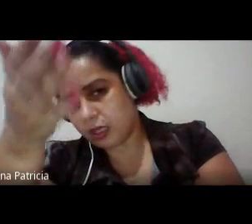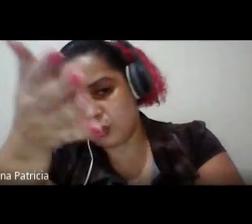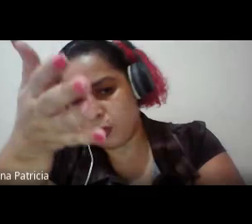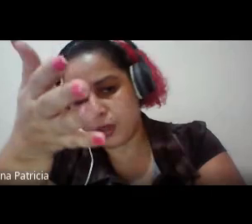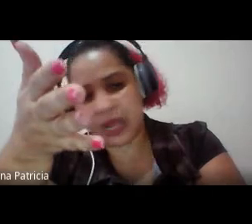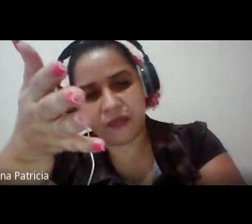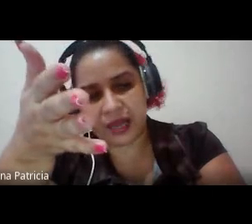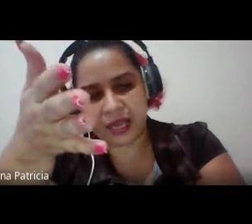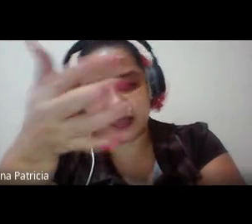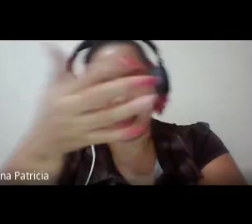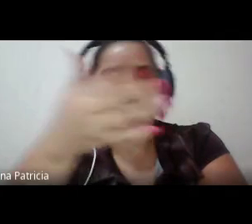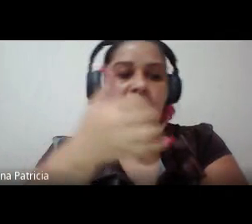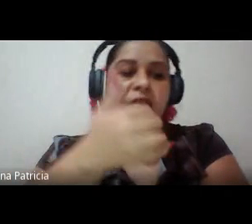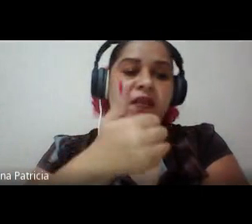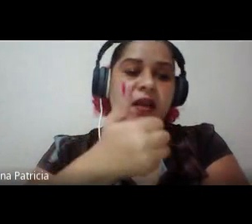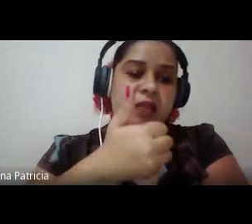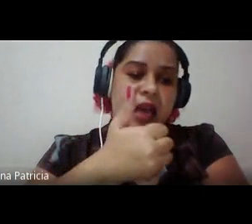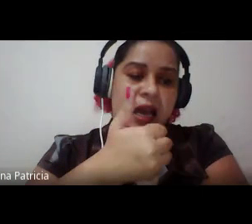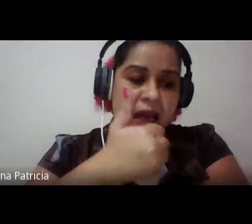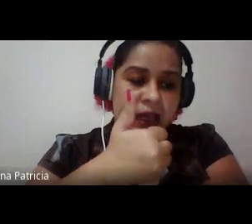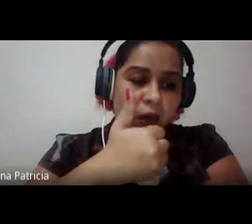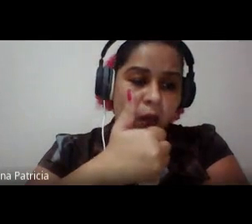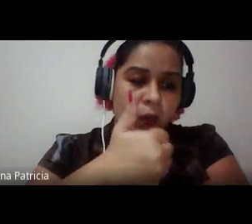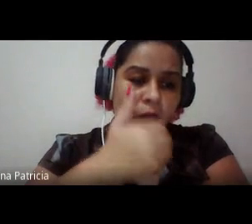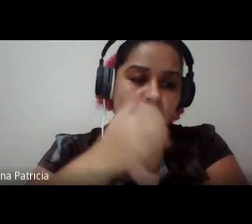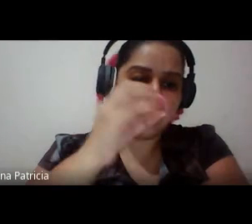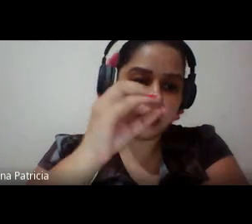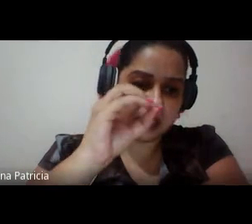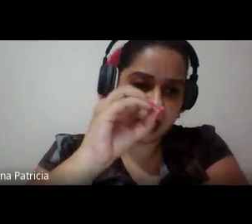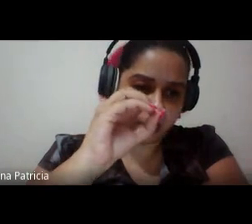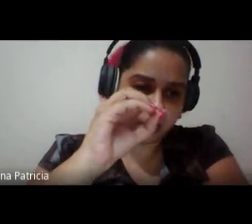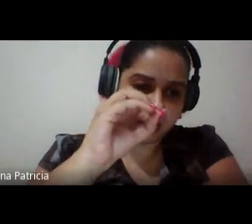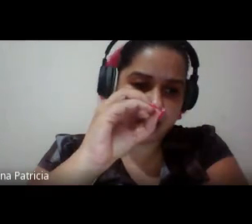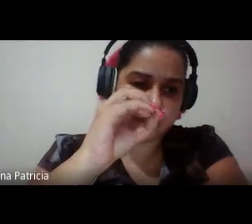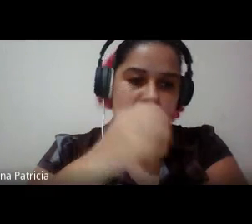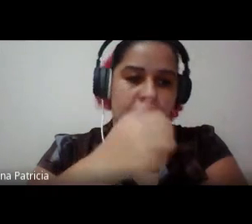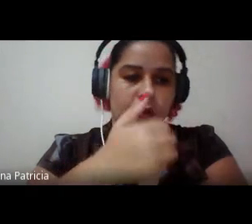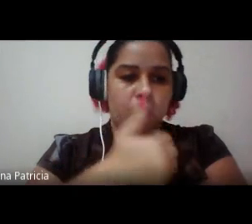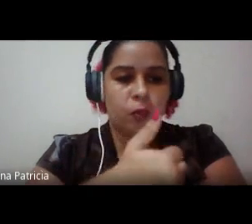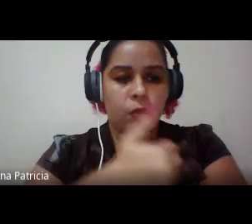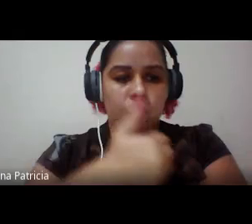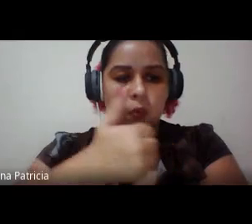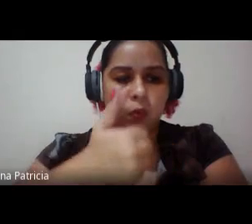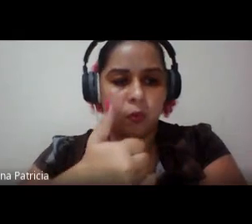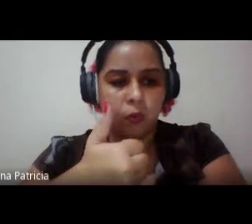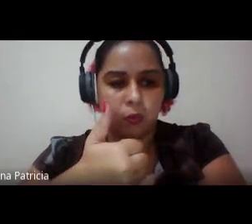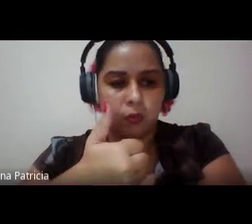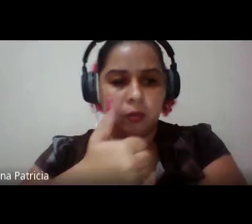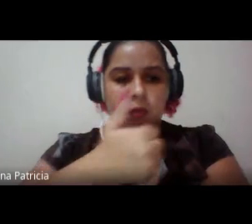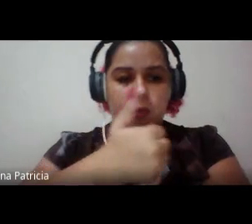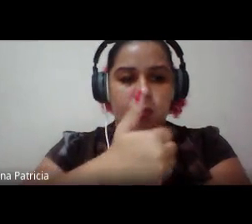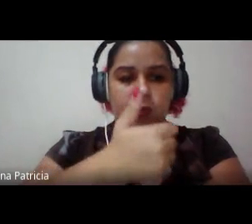questão de número de referência, você vai usar aqui, ó, 1, 0, 10, 1,